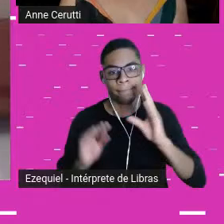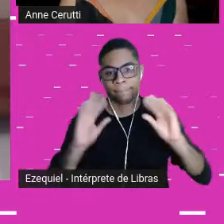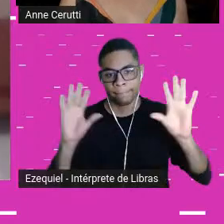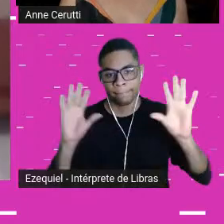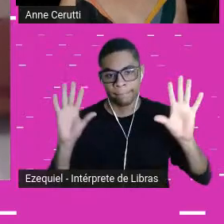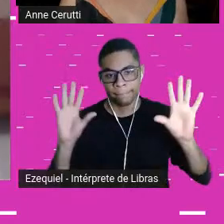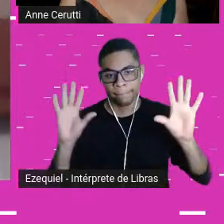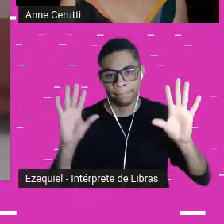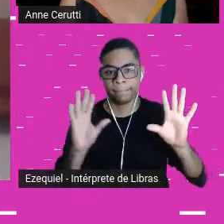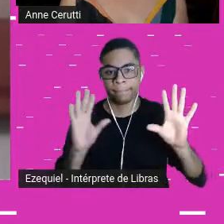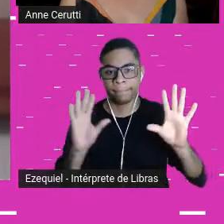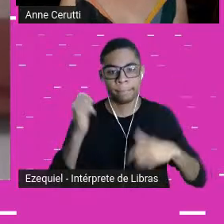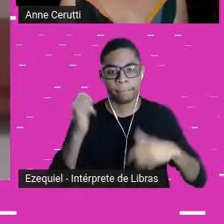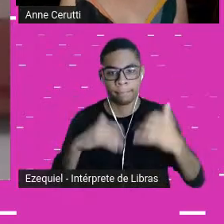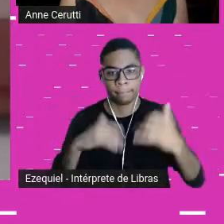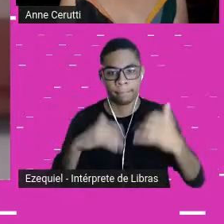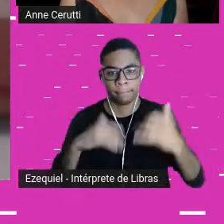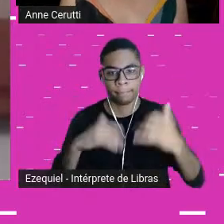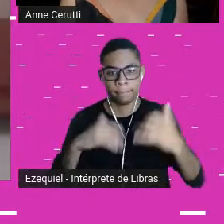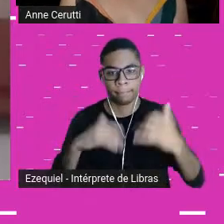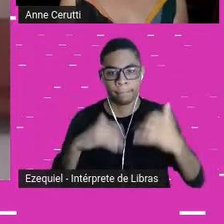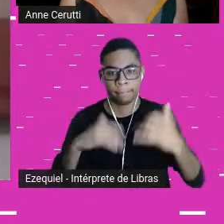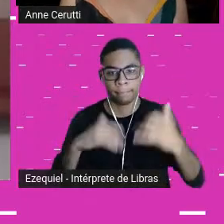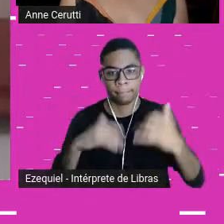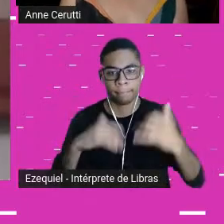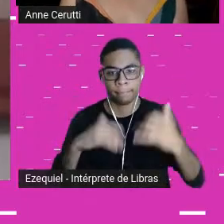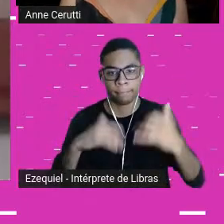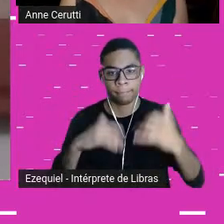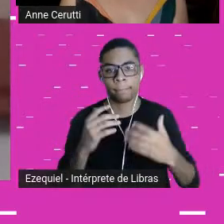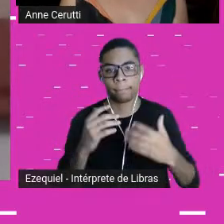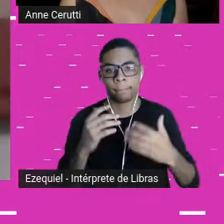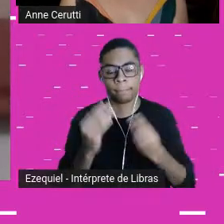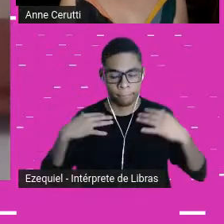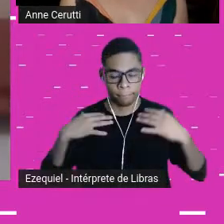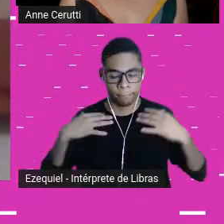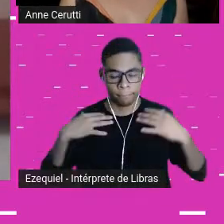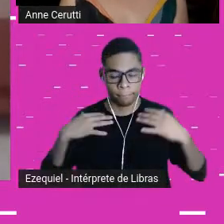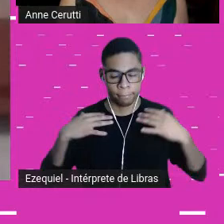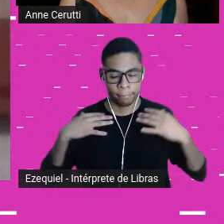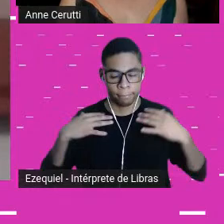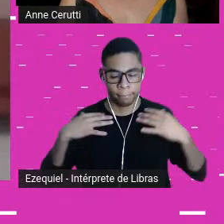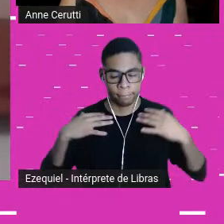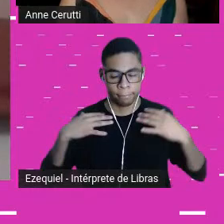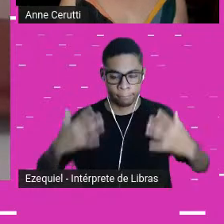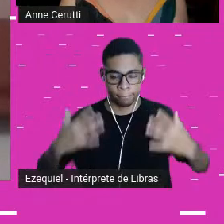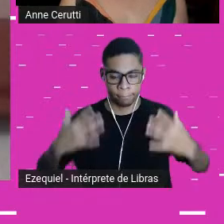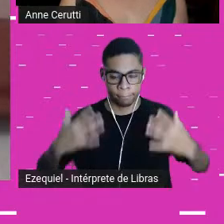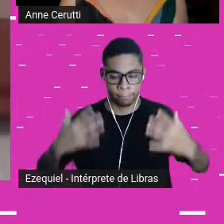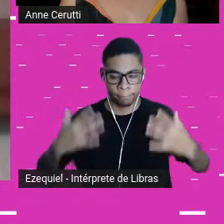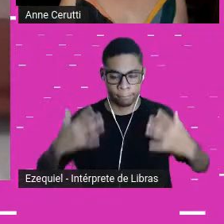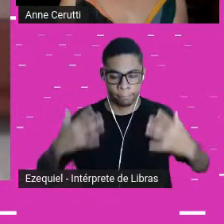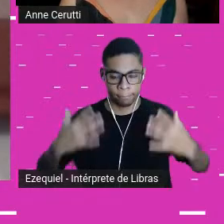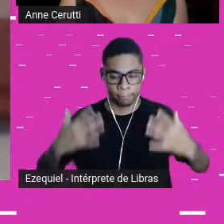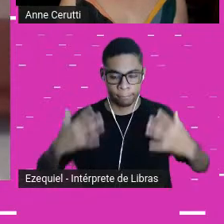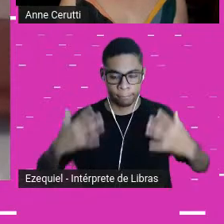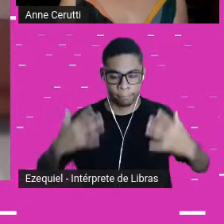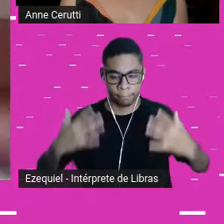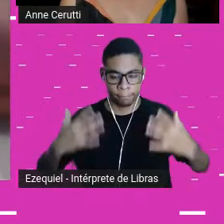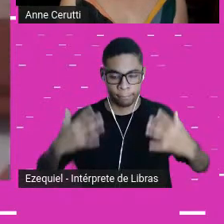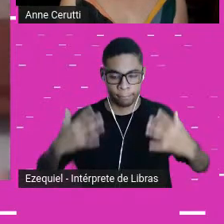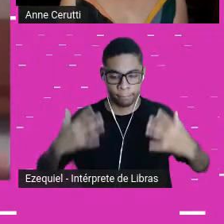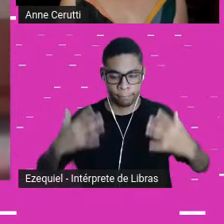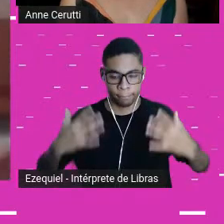alguma maneira remonta também essa história dos tapetes, né? Porque ao mesmo tempo que ele pedia, eu lembro que ele pedia, né, esse